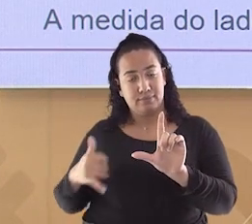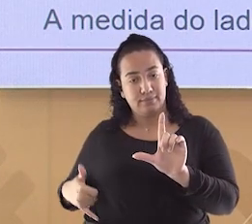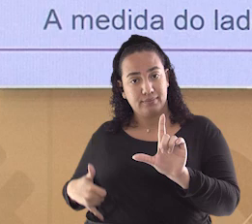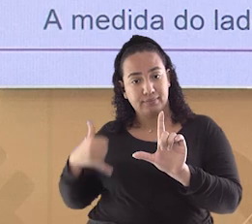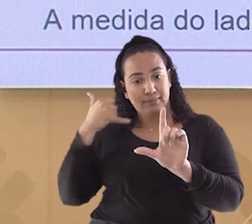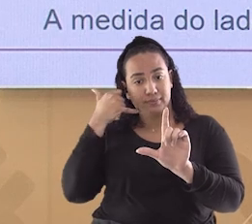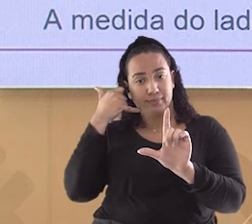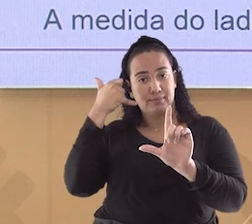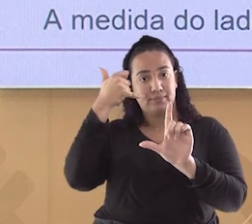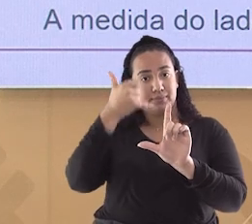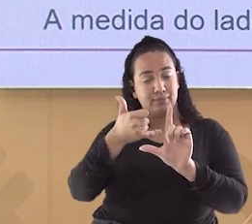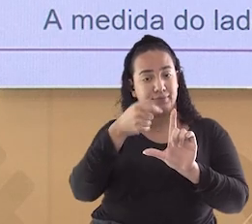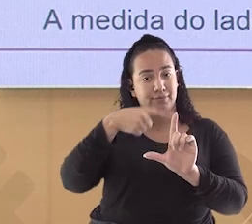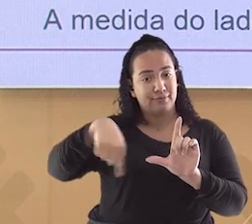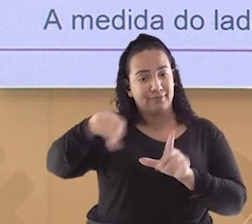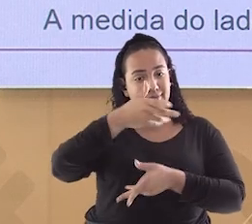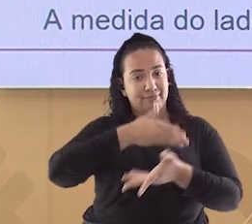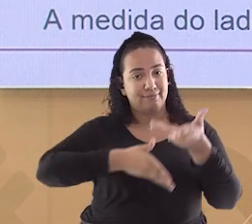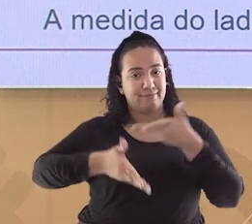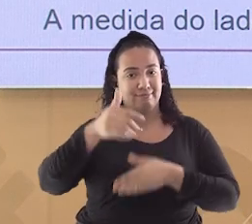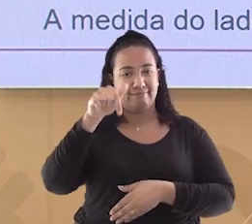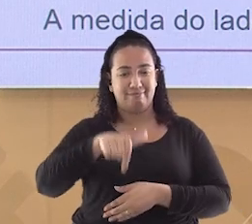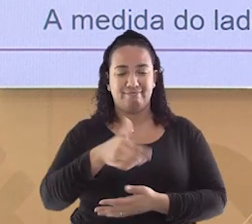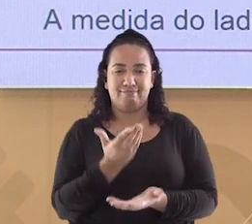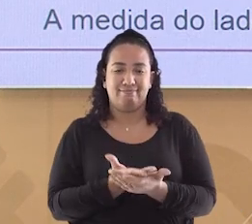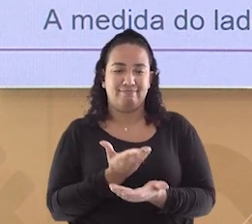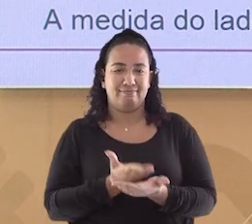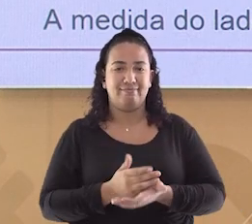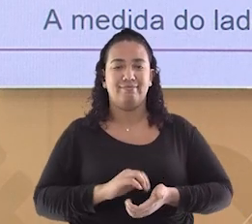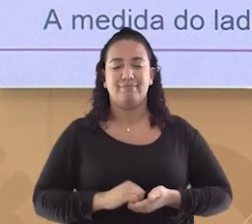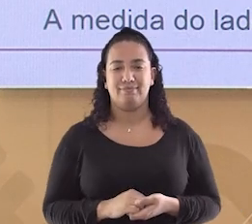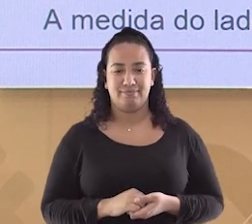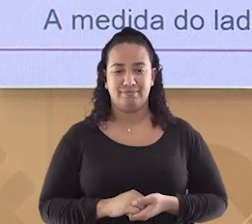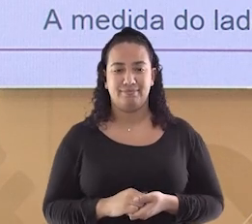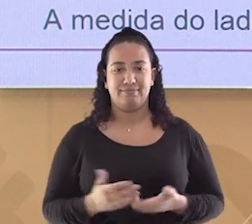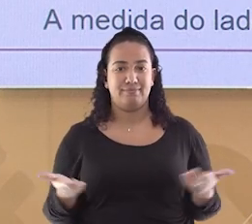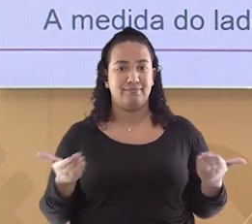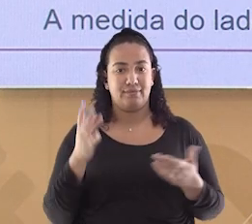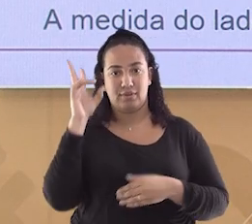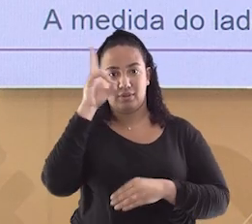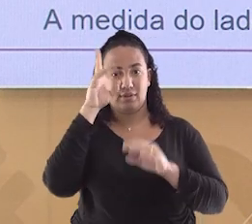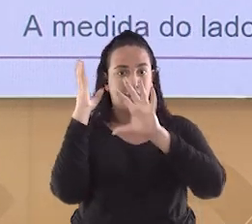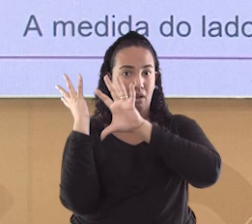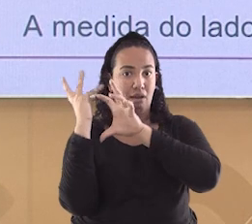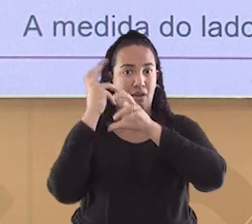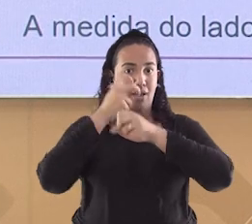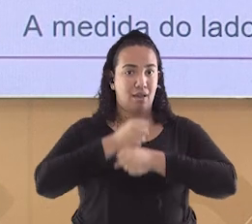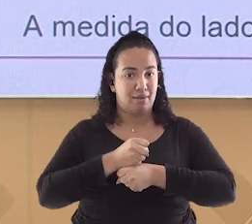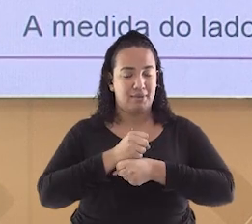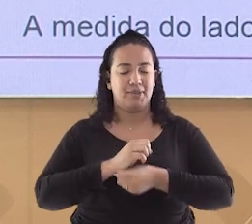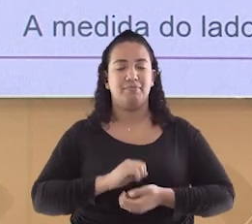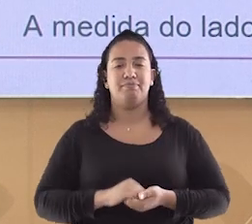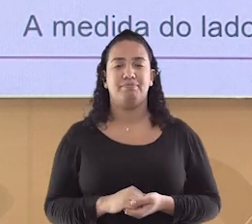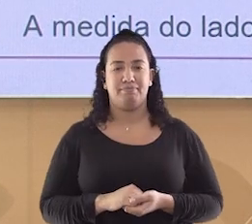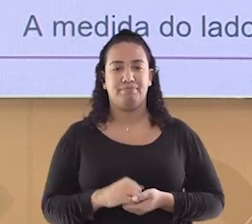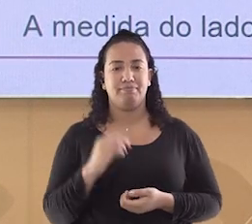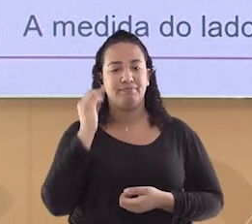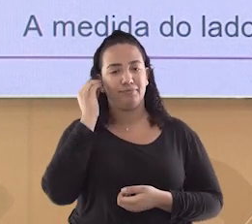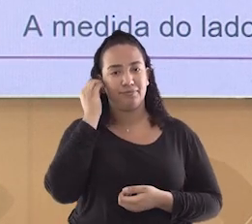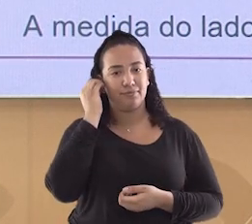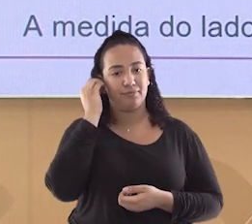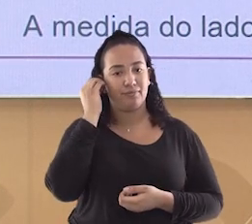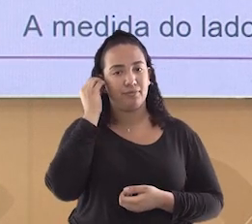do seu celular para o QR Code, para registrar a sua presença nessa aula. Vamos relembrar o